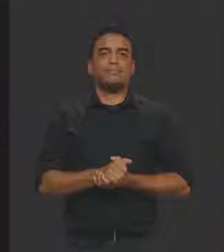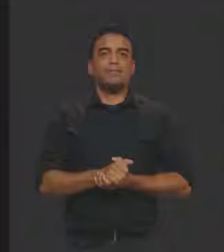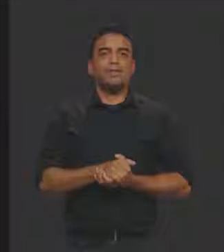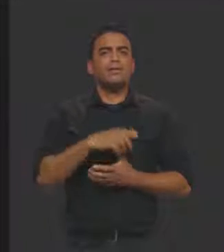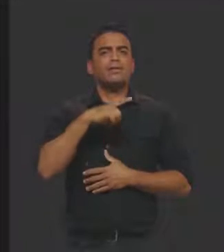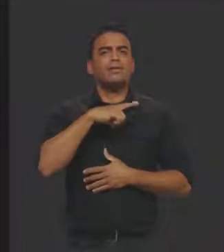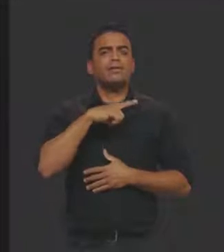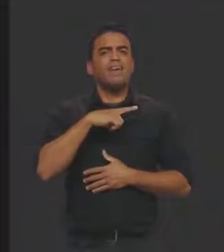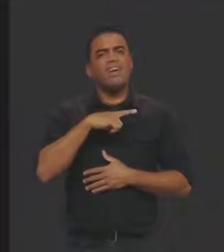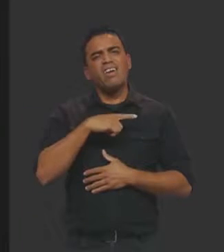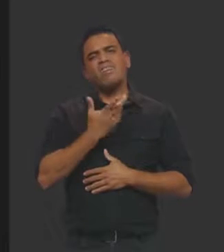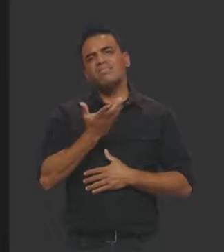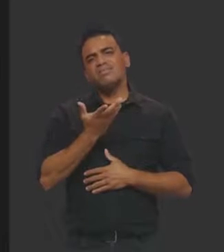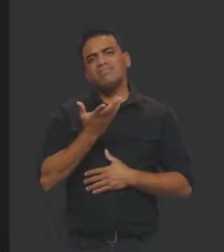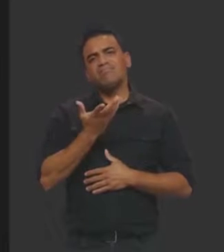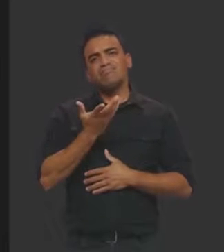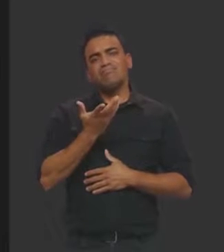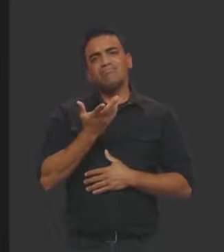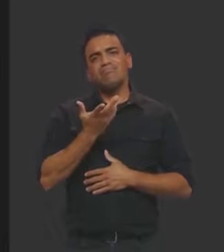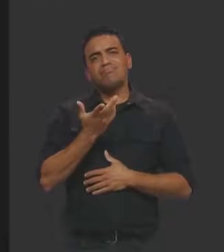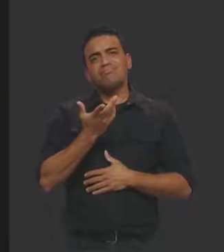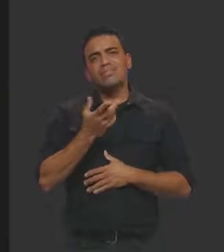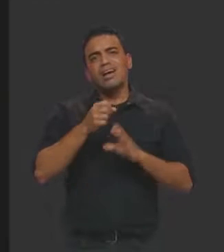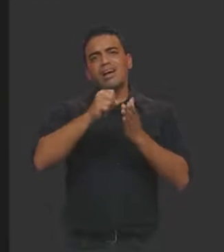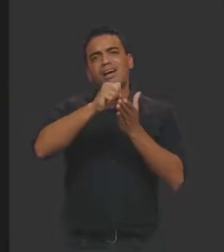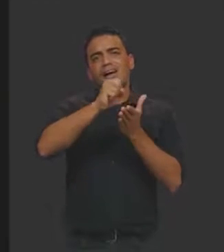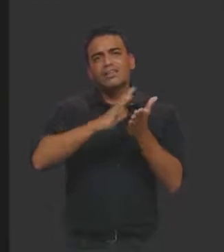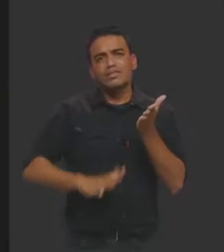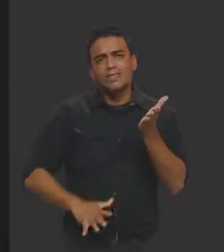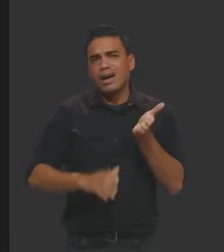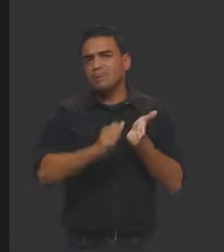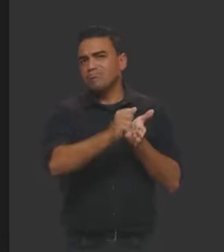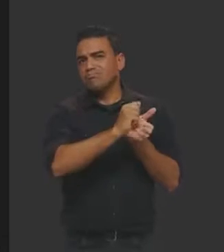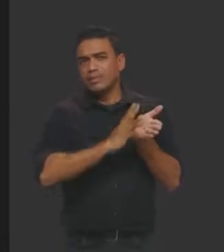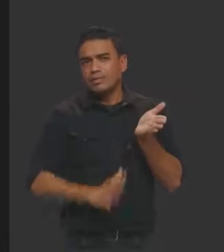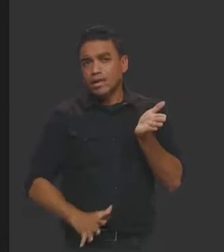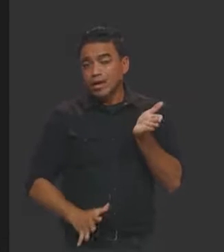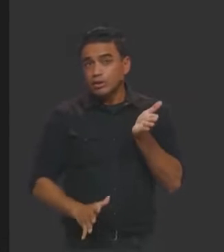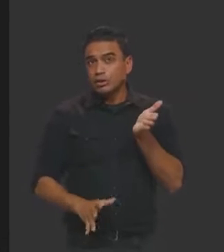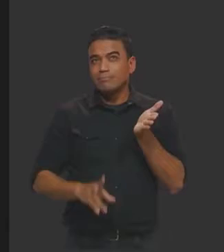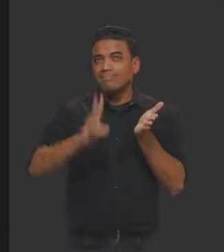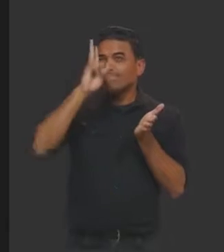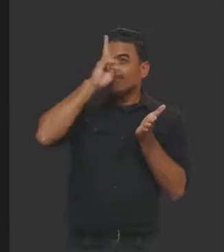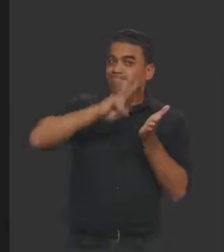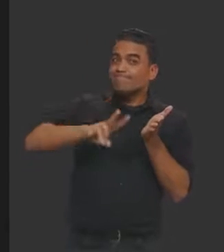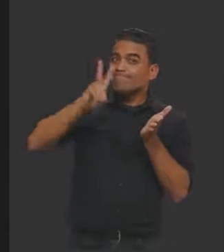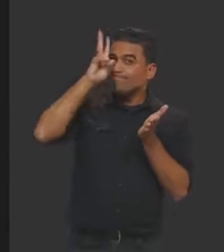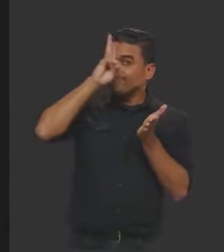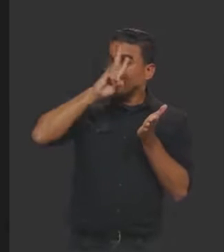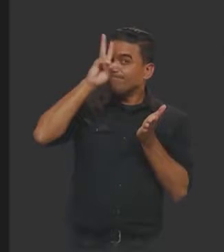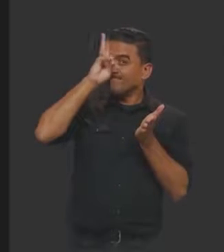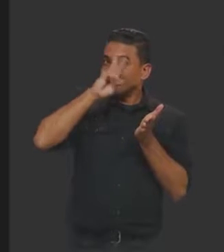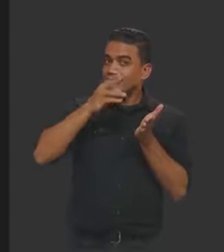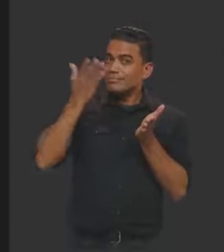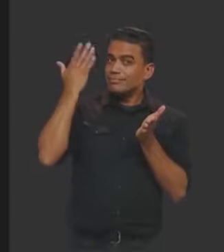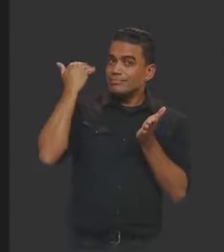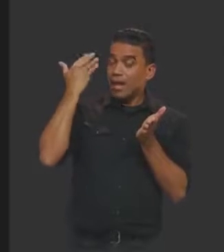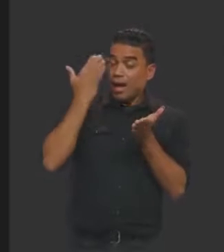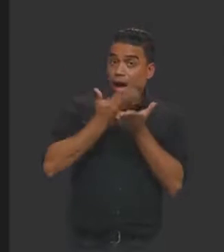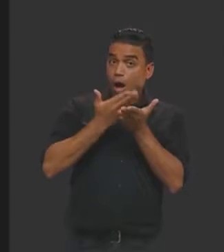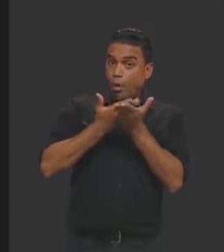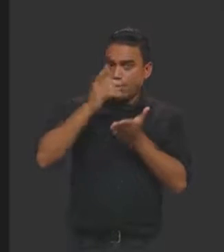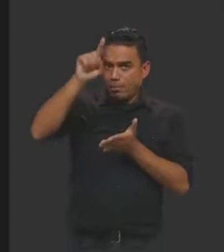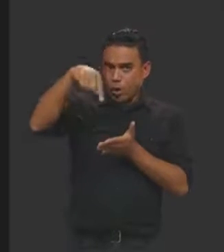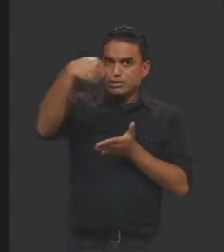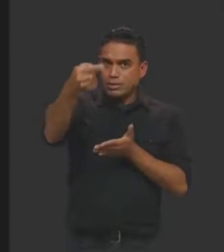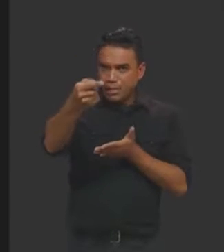aqui algumas atividades. Vamos retomar nessa aula. Na próxima aula a